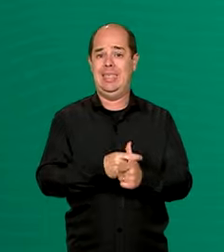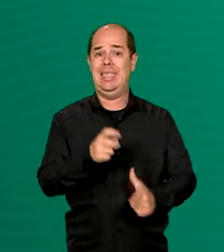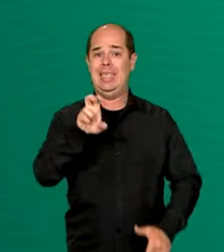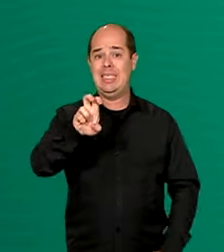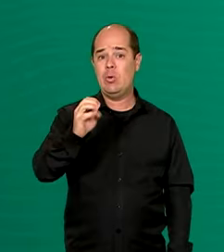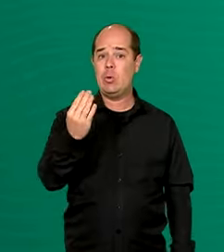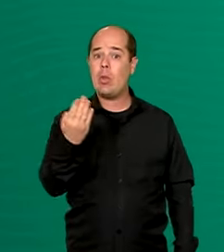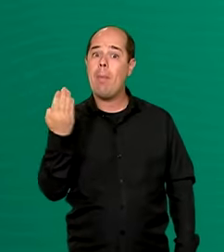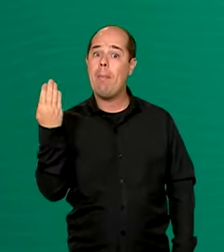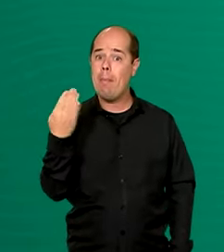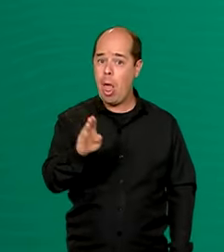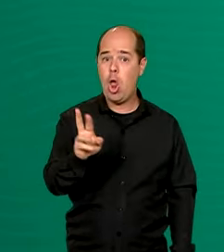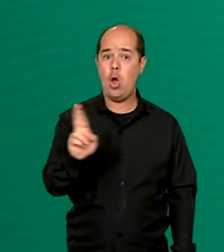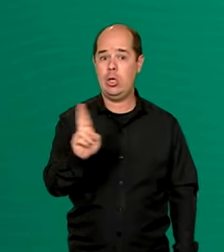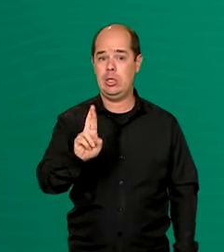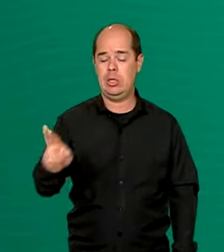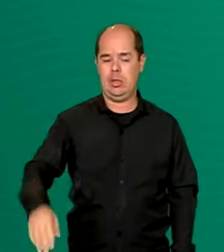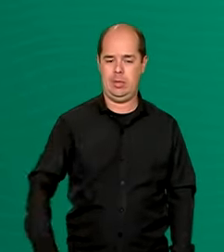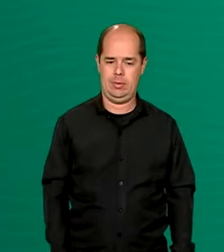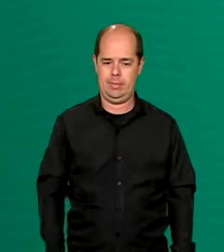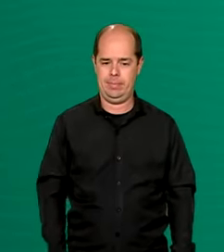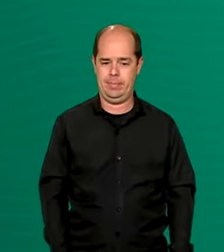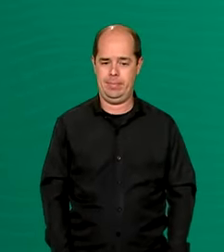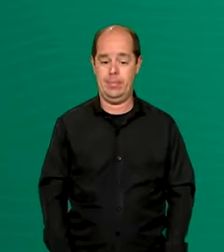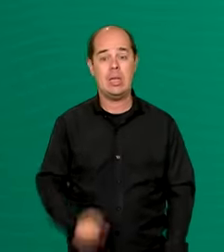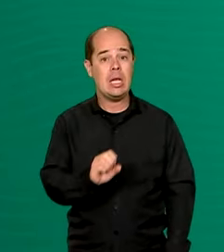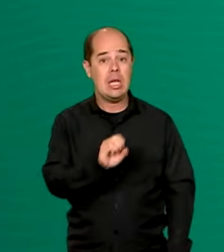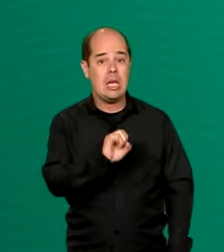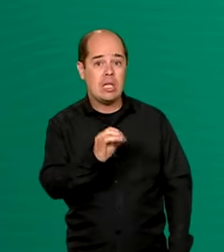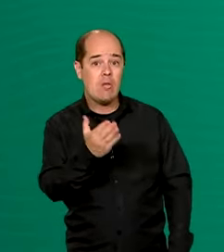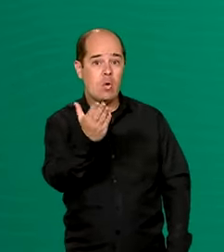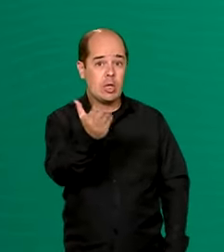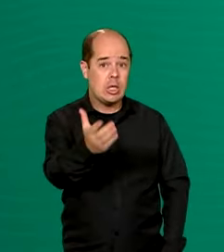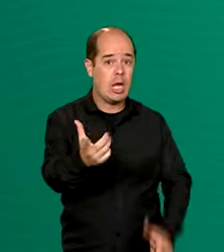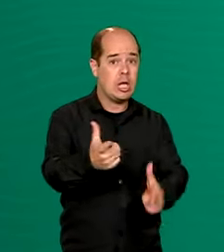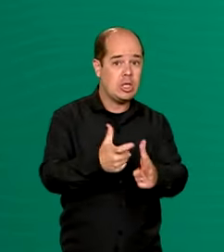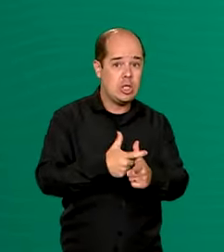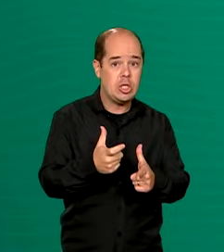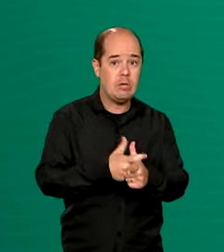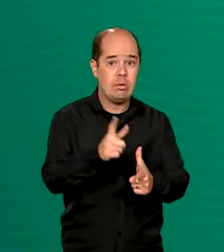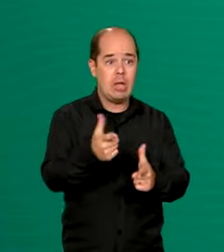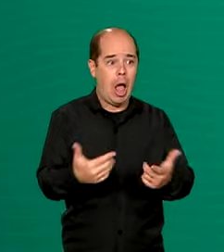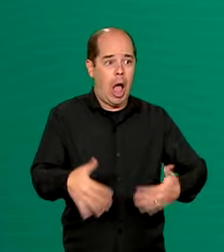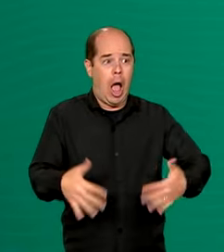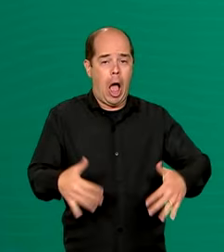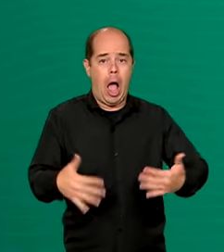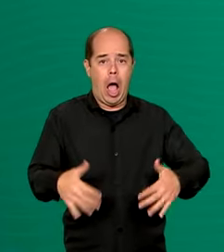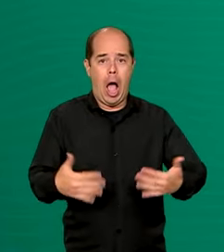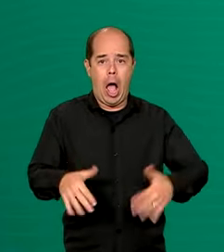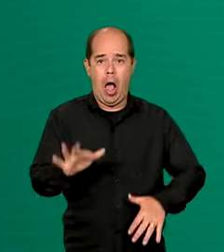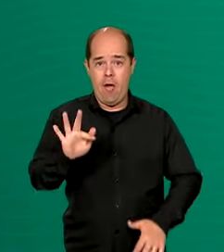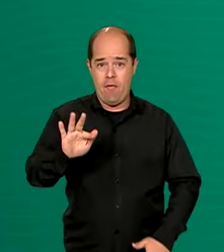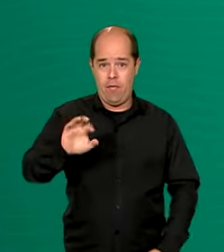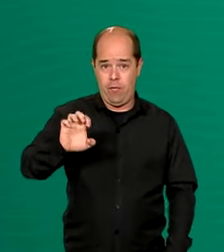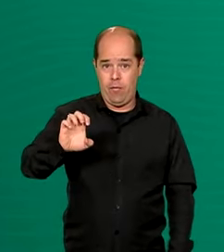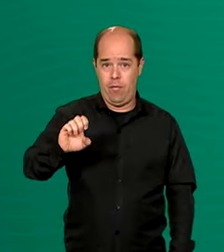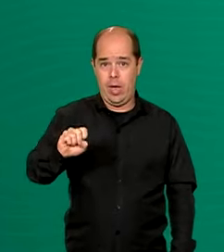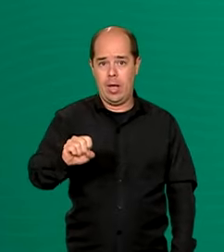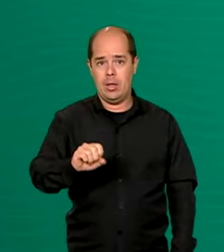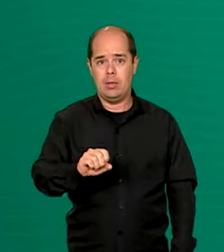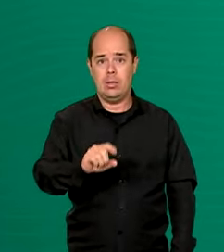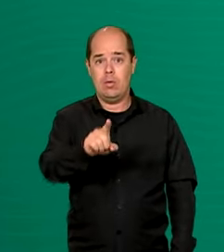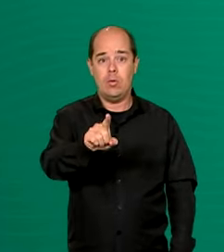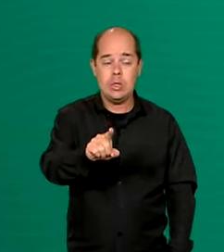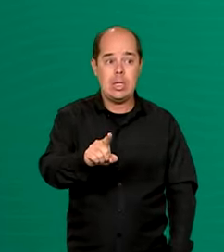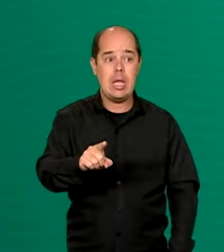Se você está devendo ao FIES, está inadimplente, não se desespere, a partir de segunda-feira, a partir de